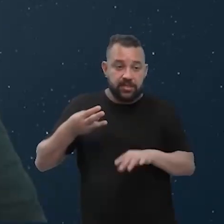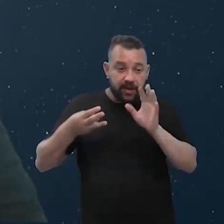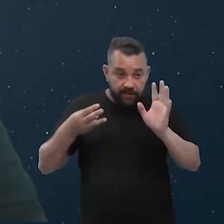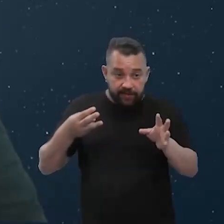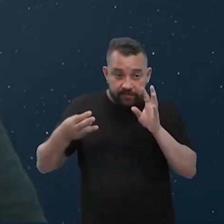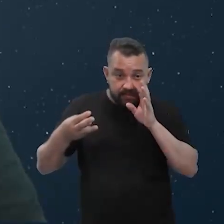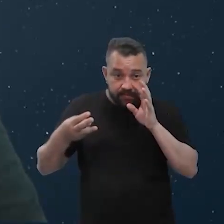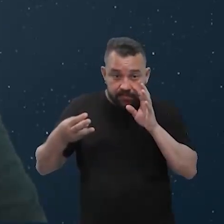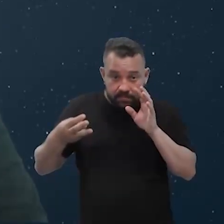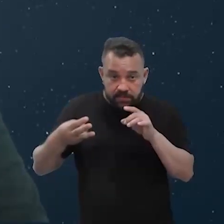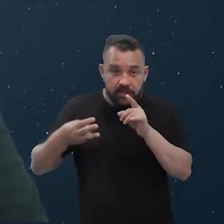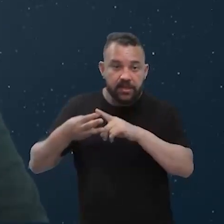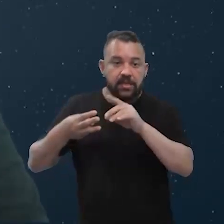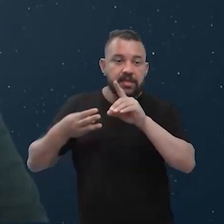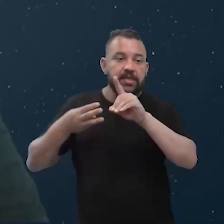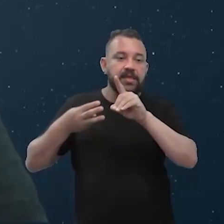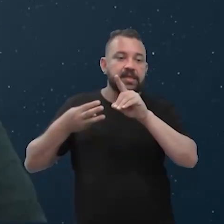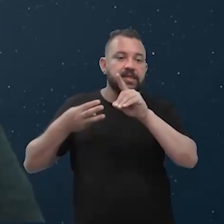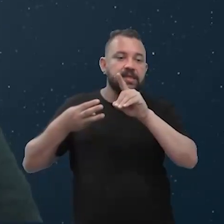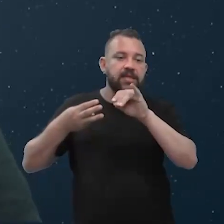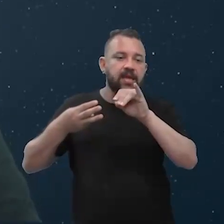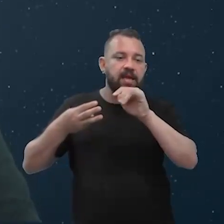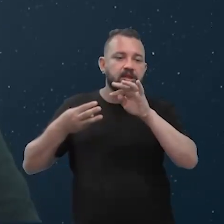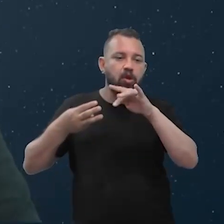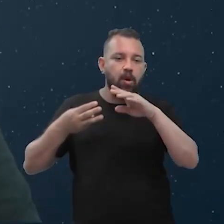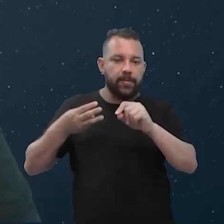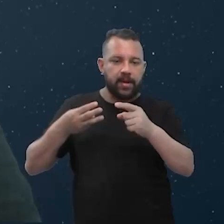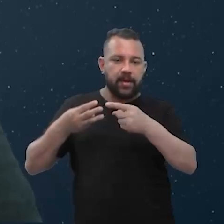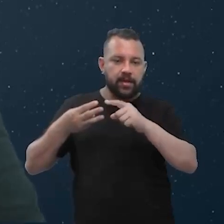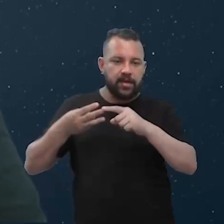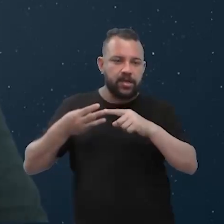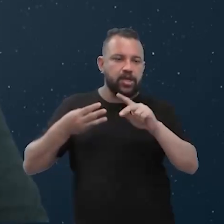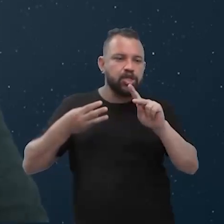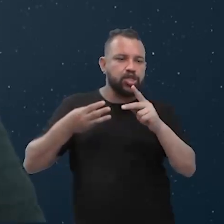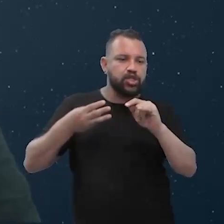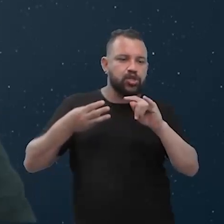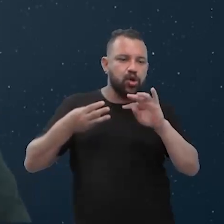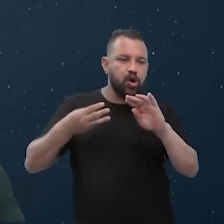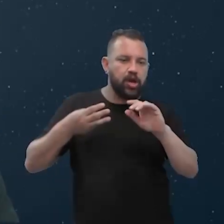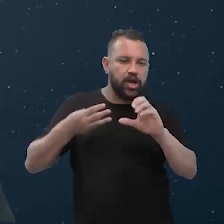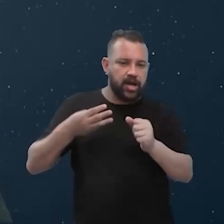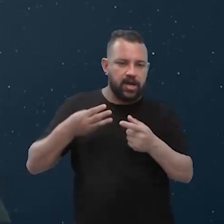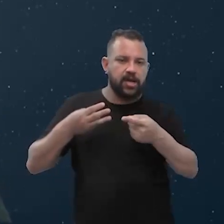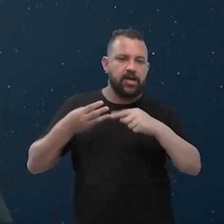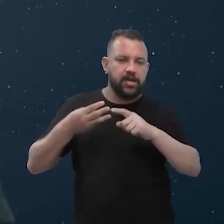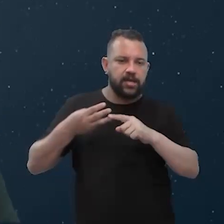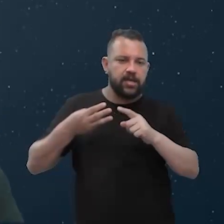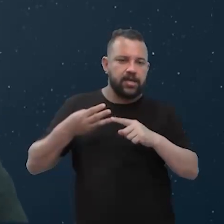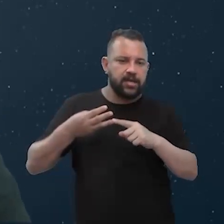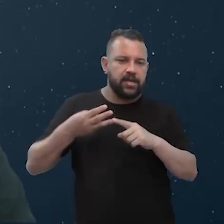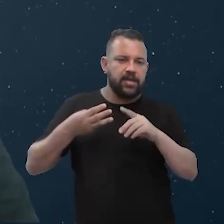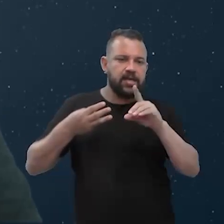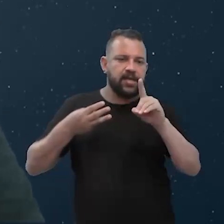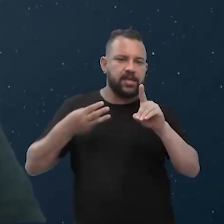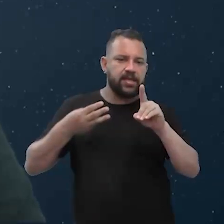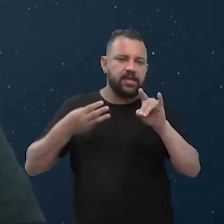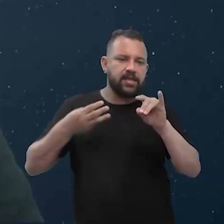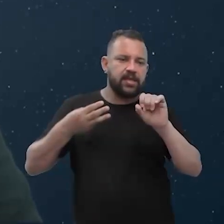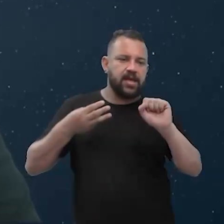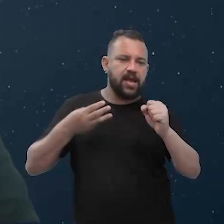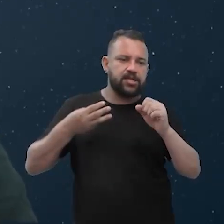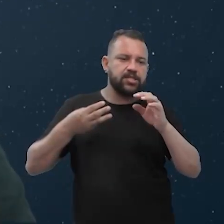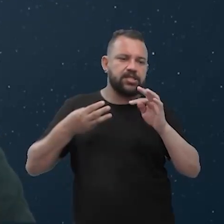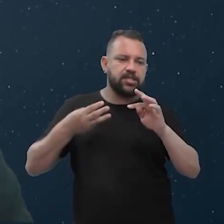A variação diatópica, e a variação histórica, e a variação